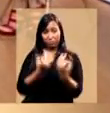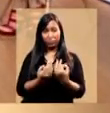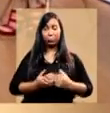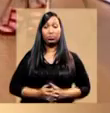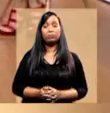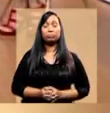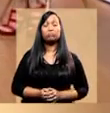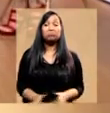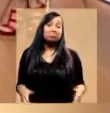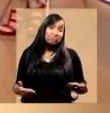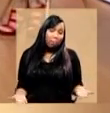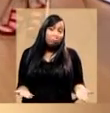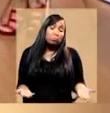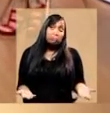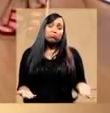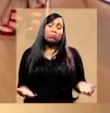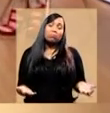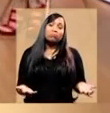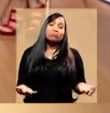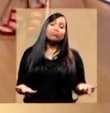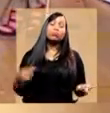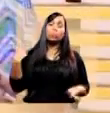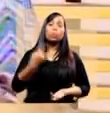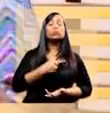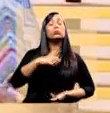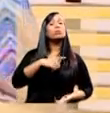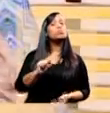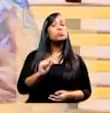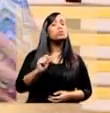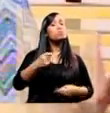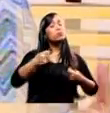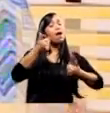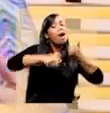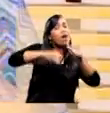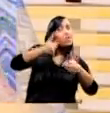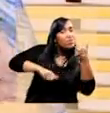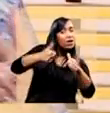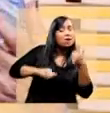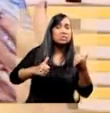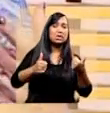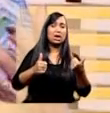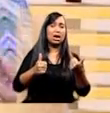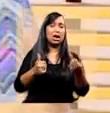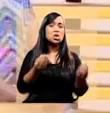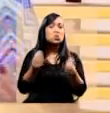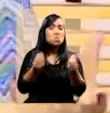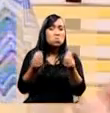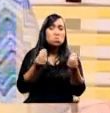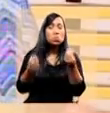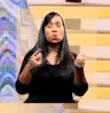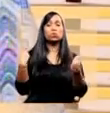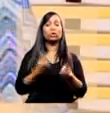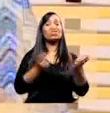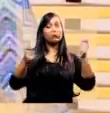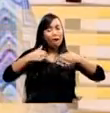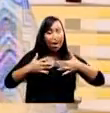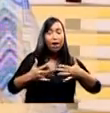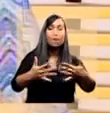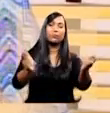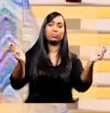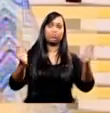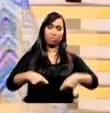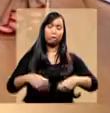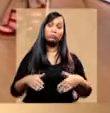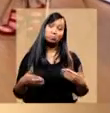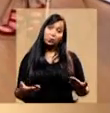contra a mulher, né? Então, nós temos que avaliar o entorno e ver como nós podemos avançar